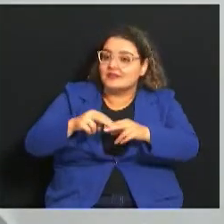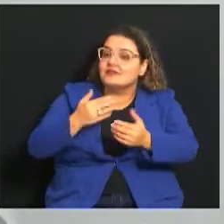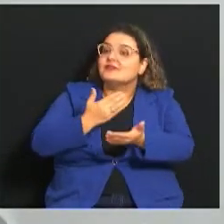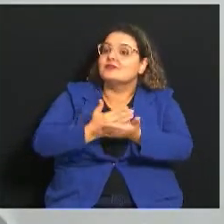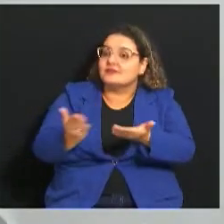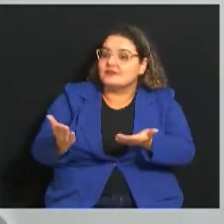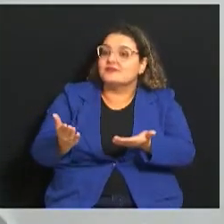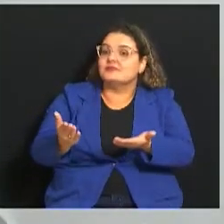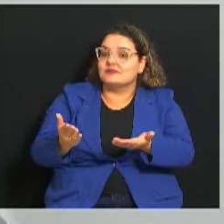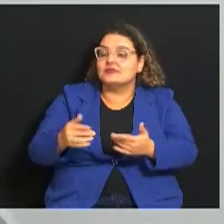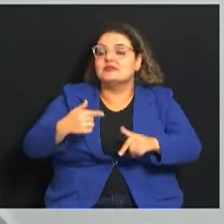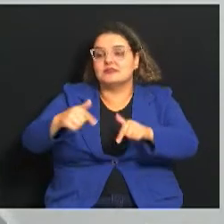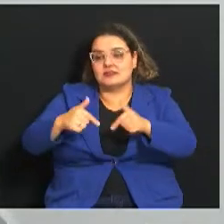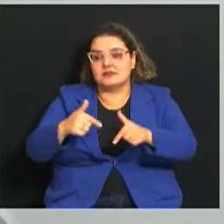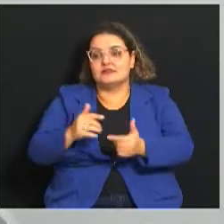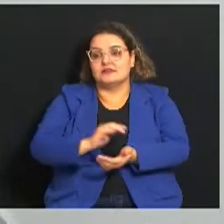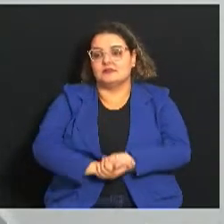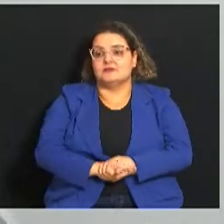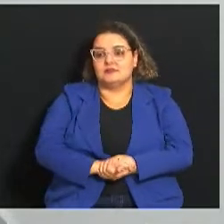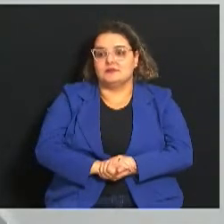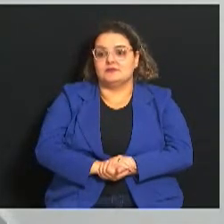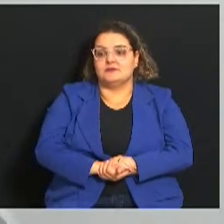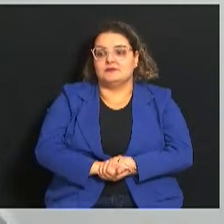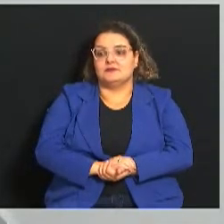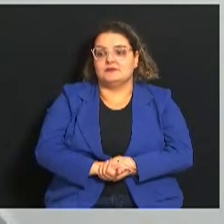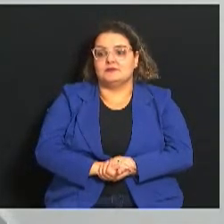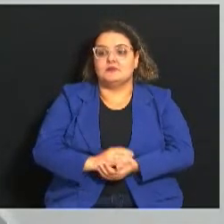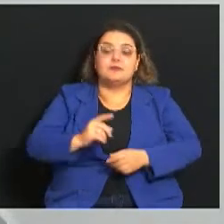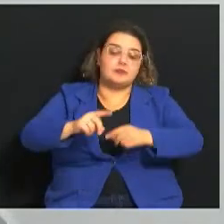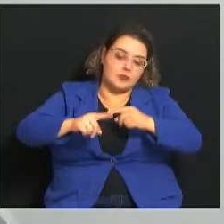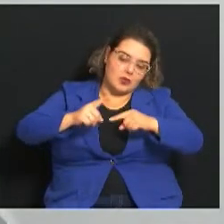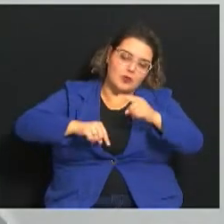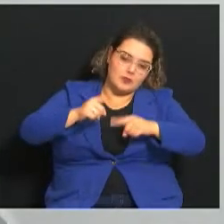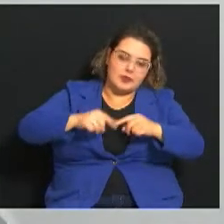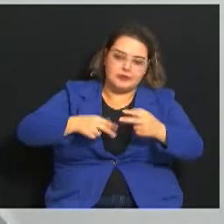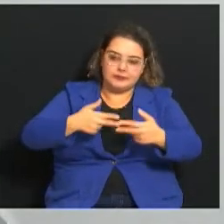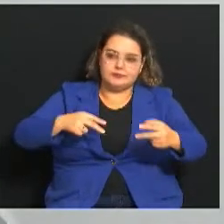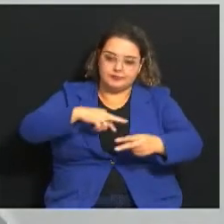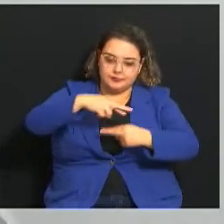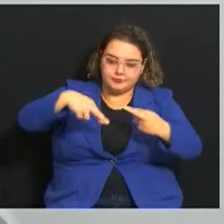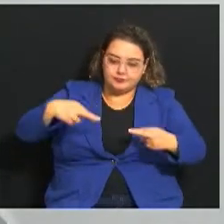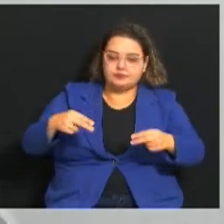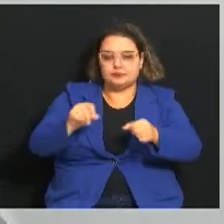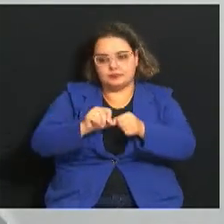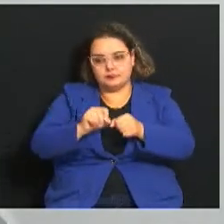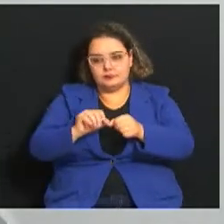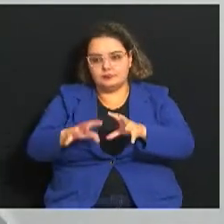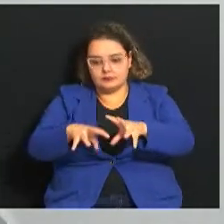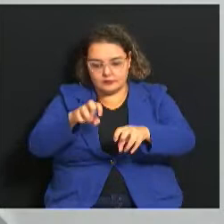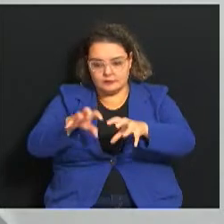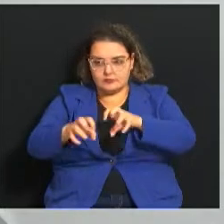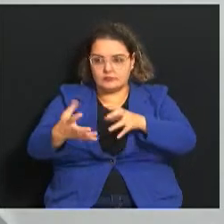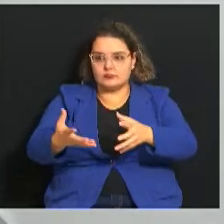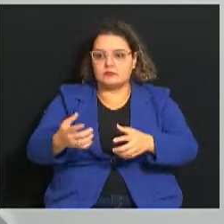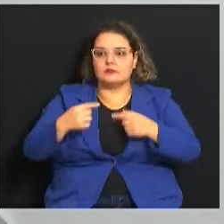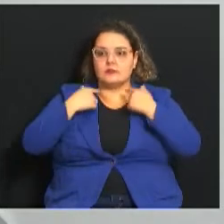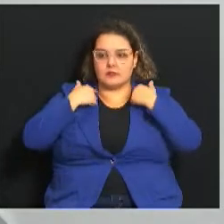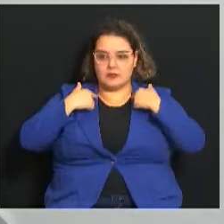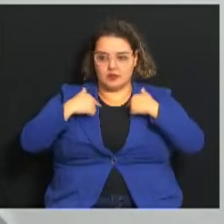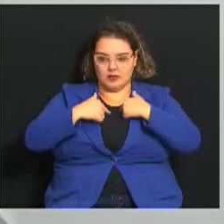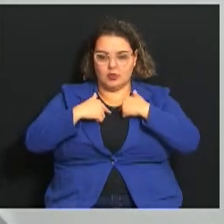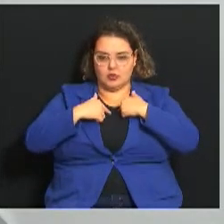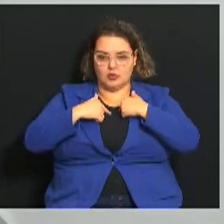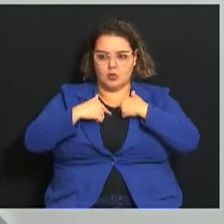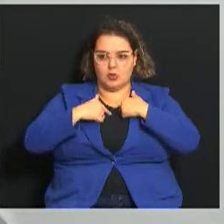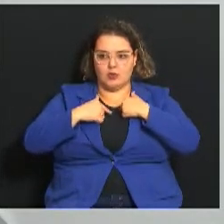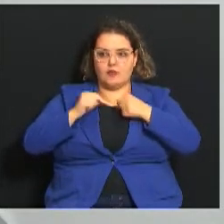a trabalhar com, além dos materiais recicláveis, tudo também feito à mão. Por exemplo, o escolar que você disse para mim que